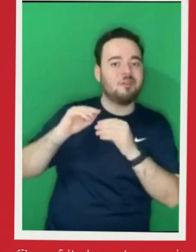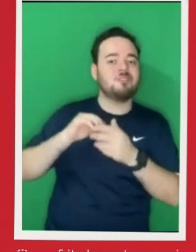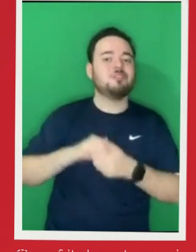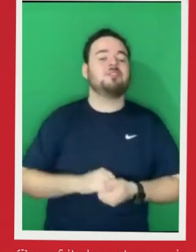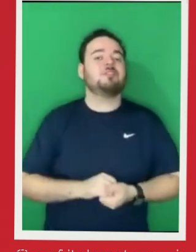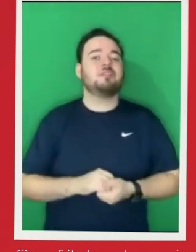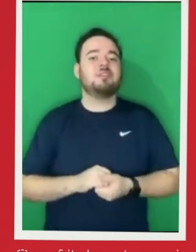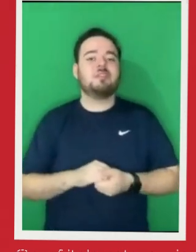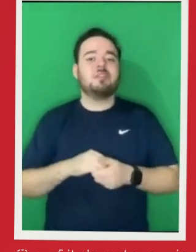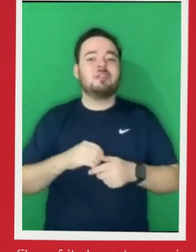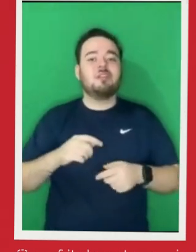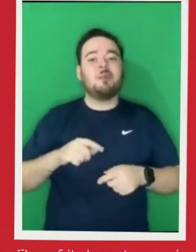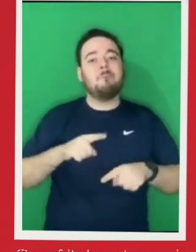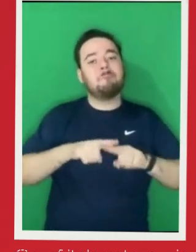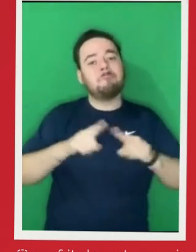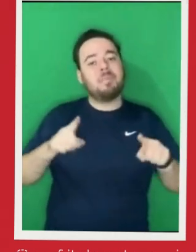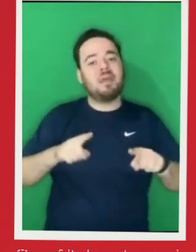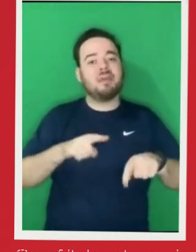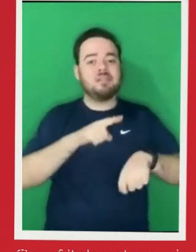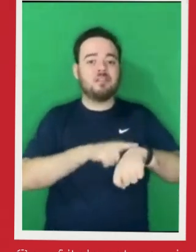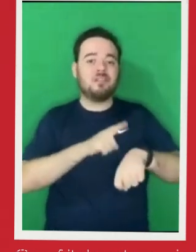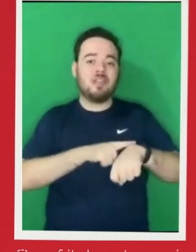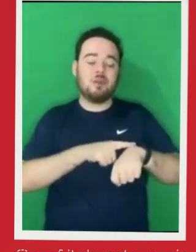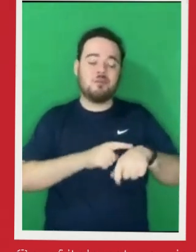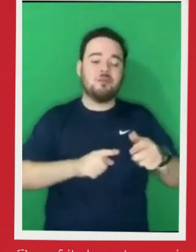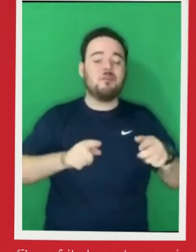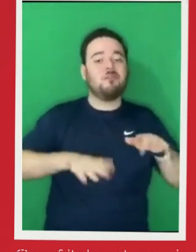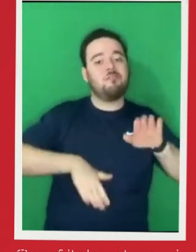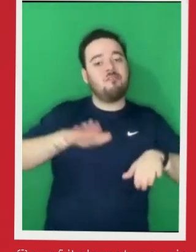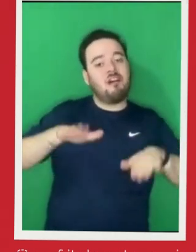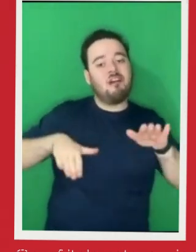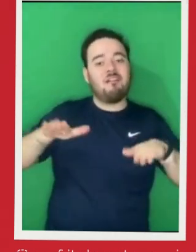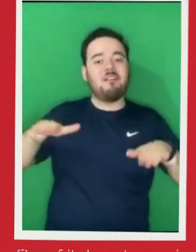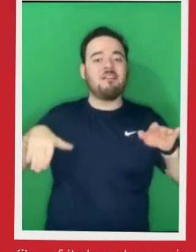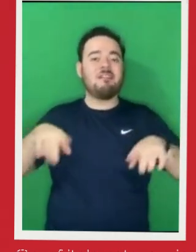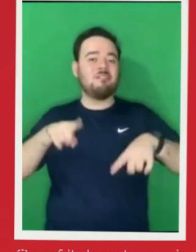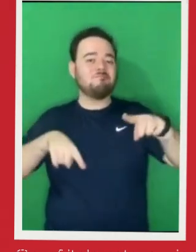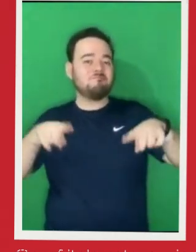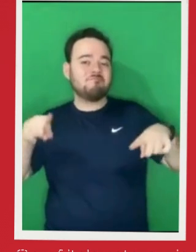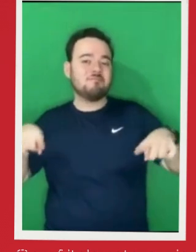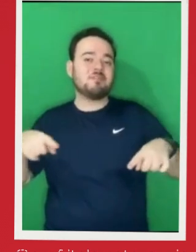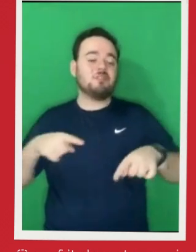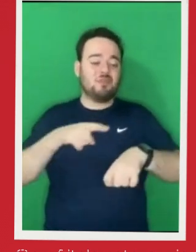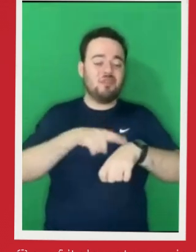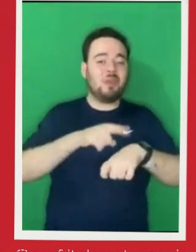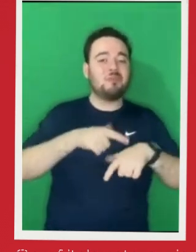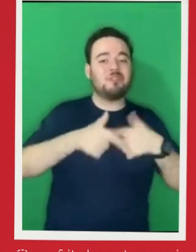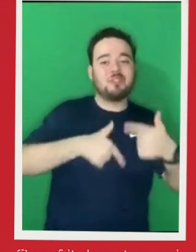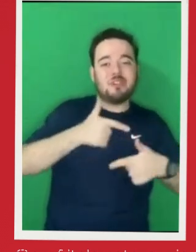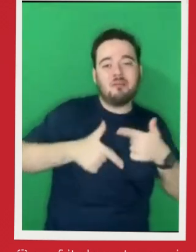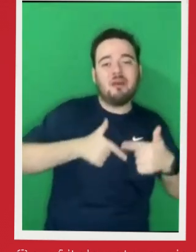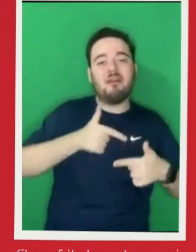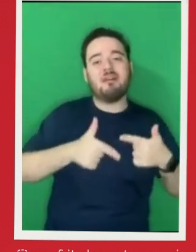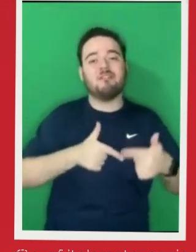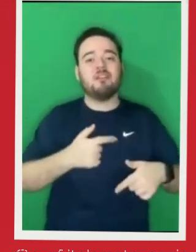variam de acordo com as necessidades, com os seus atributos de cuidado, com o seu trabalho. Eu tive uma fase da minha